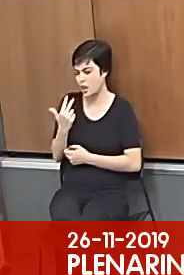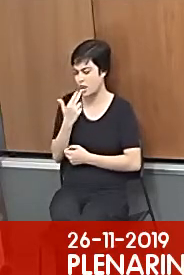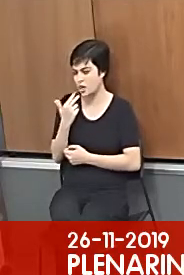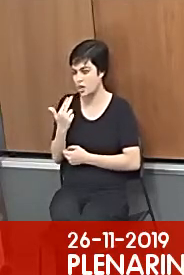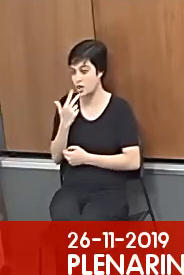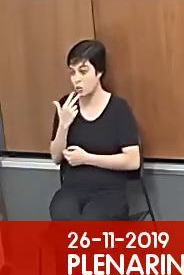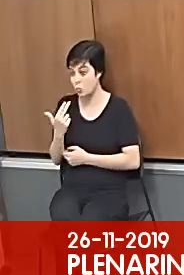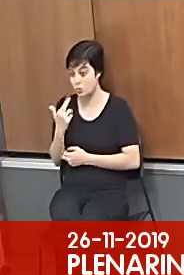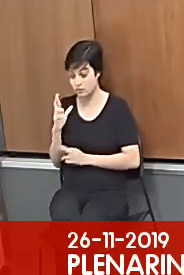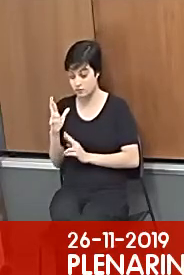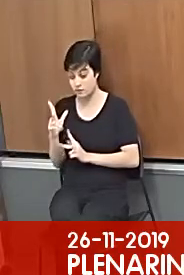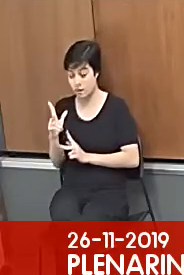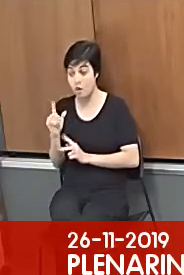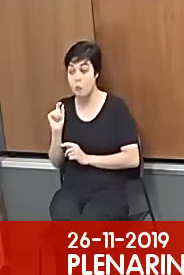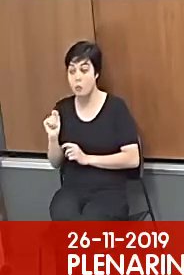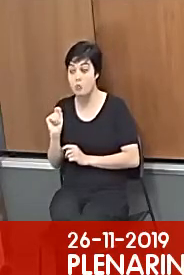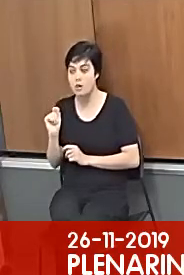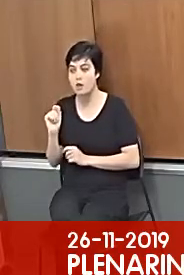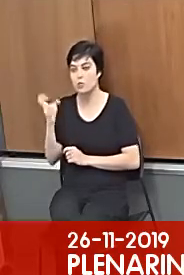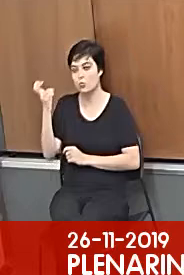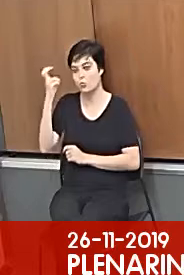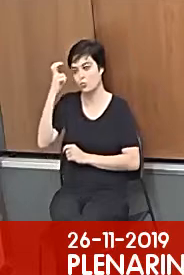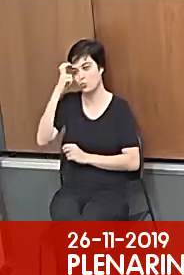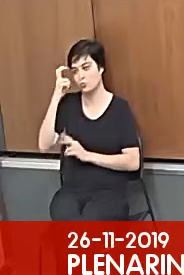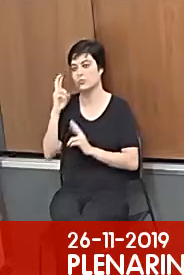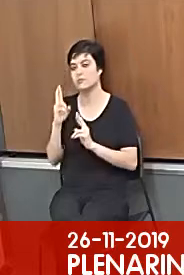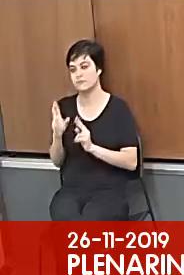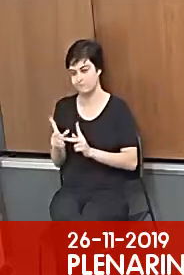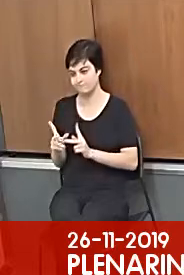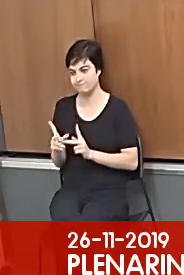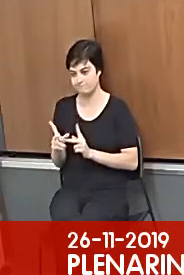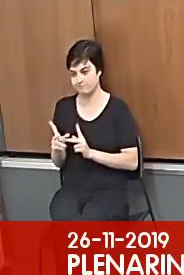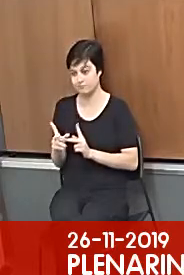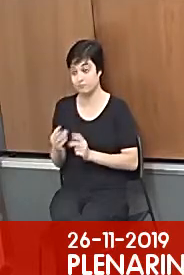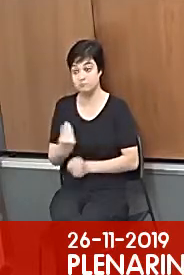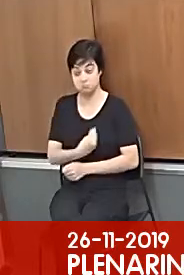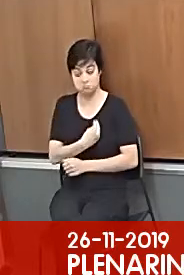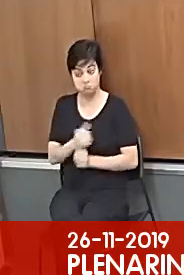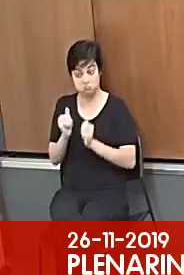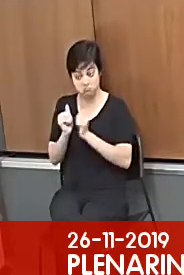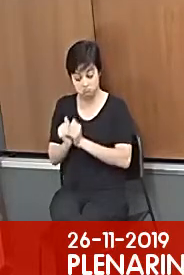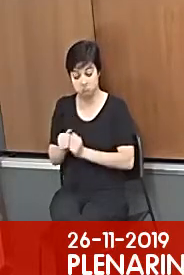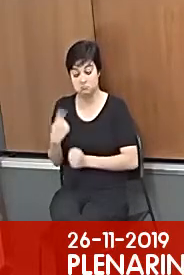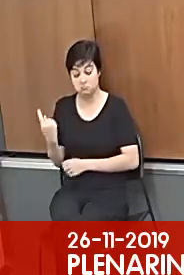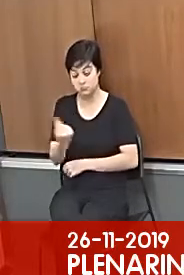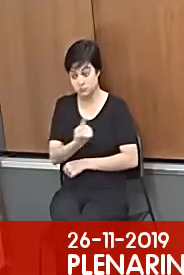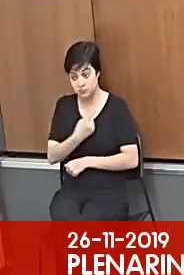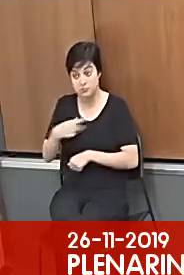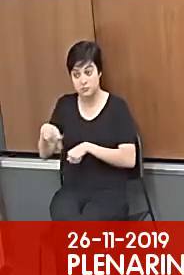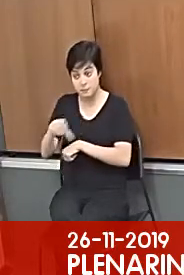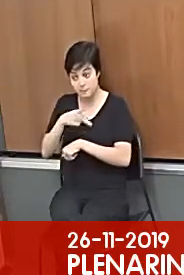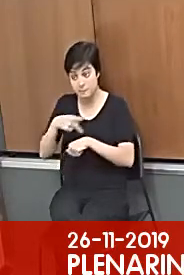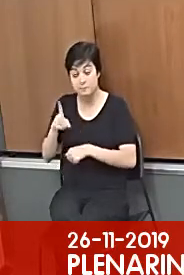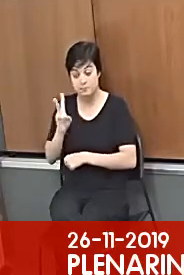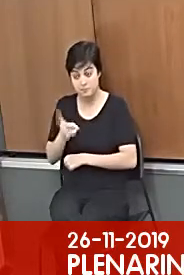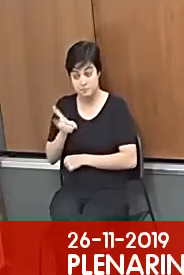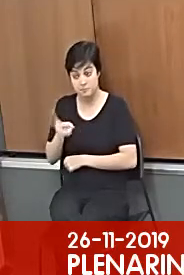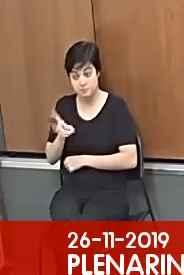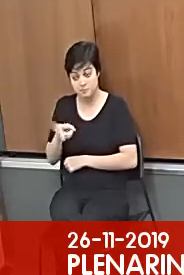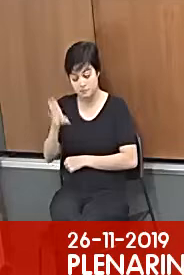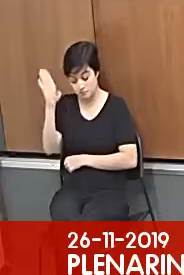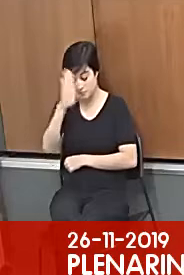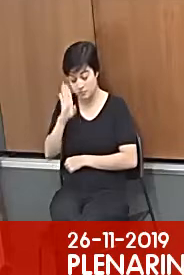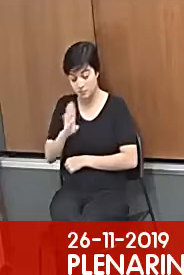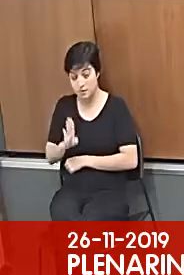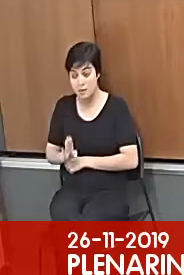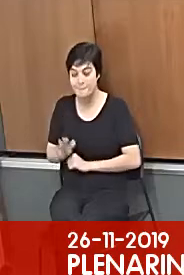uma outra cultura. Eles vivem entre nós, no nosso país, somos a mesma nação, o povo